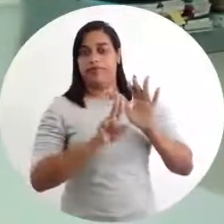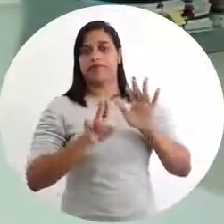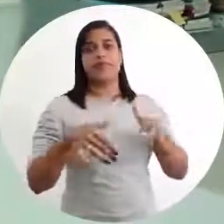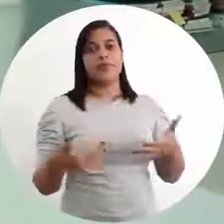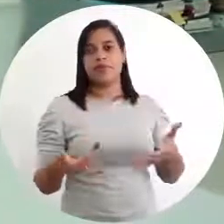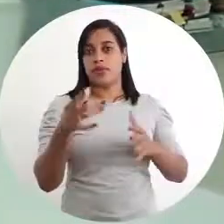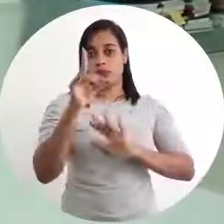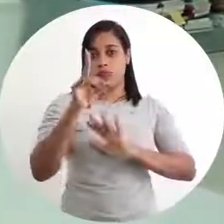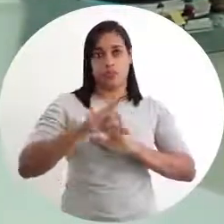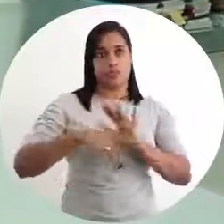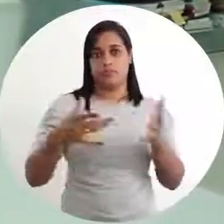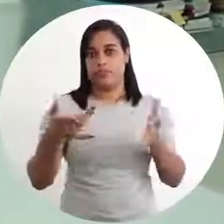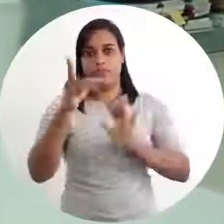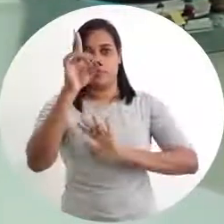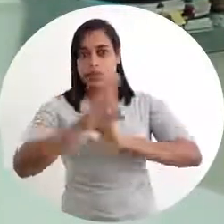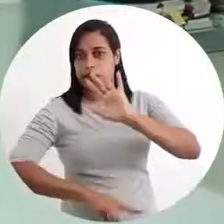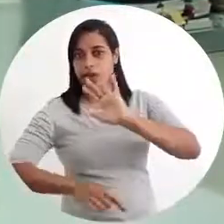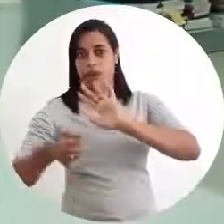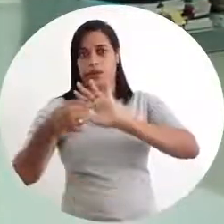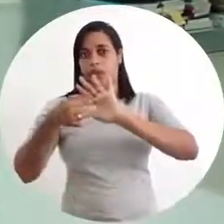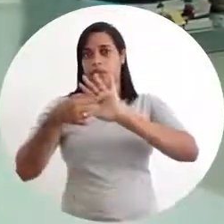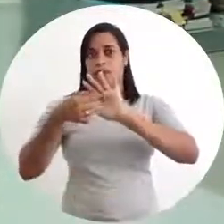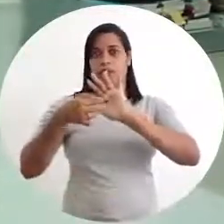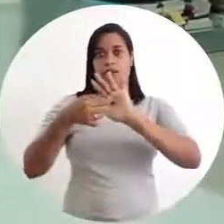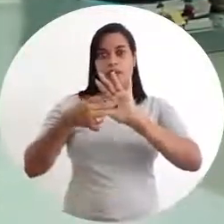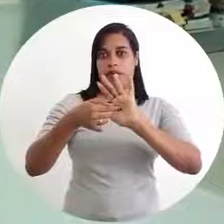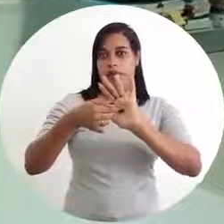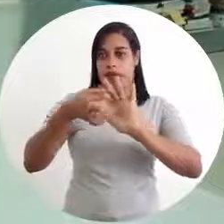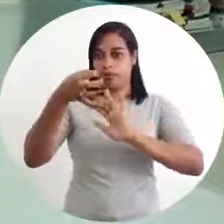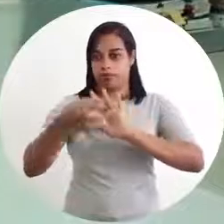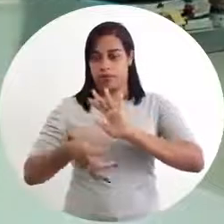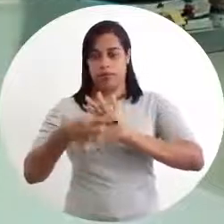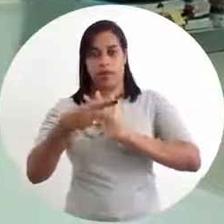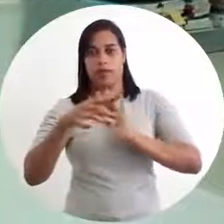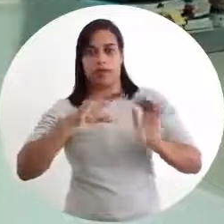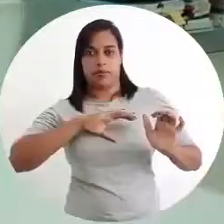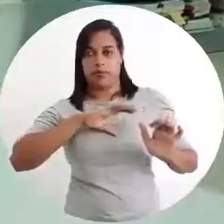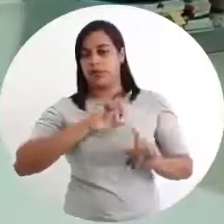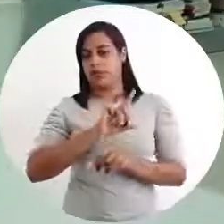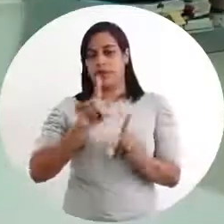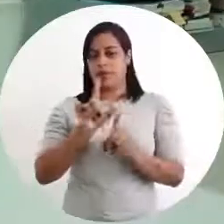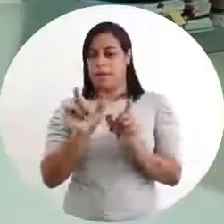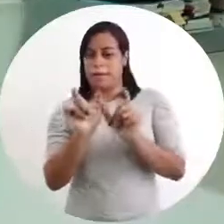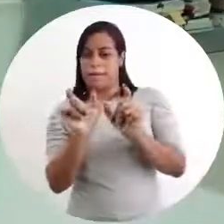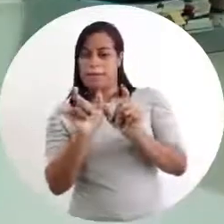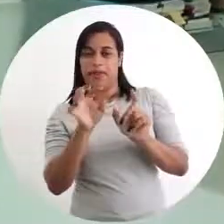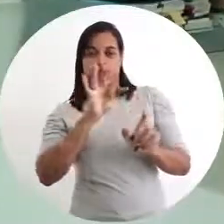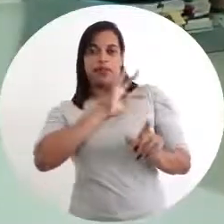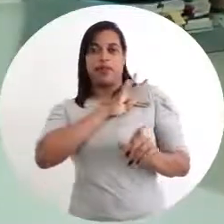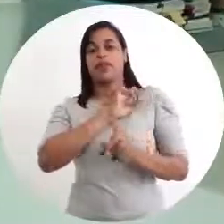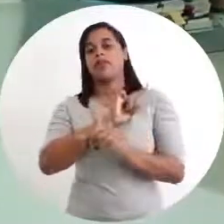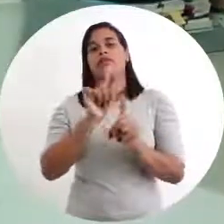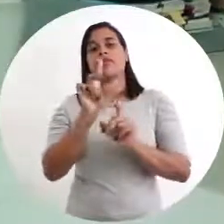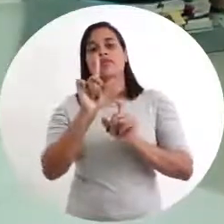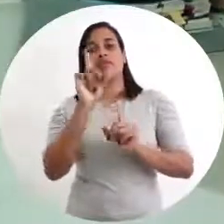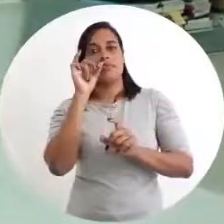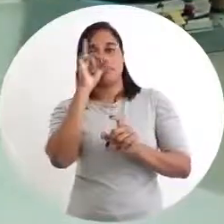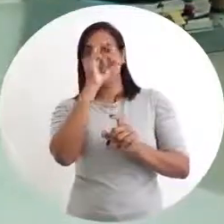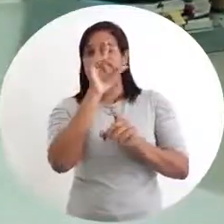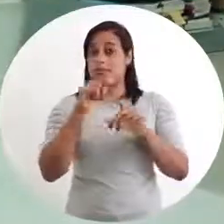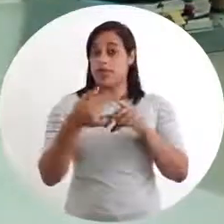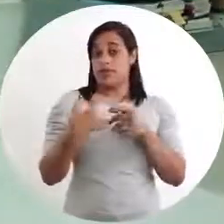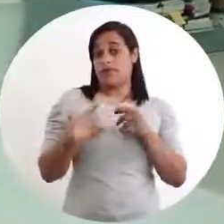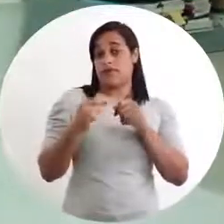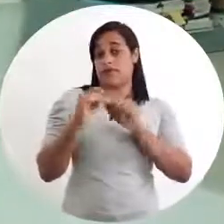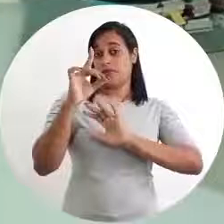usar o juridiquês, como anuência, ouvidar, nada dessas palavras difíceis, mas eu vou tentar fazer